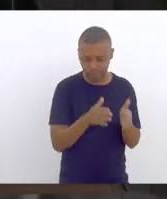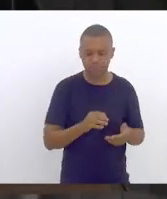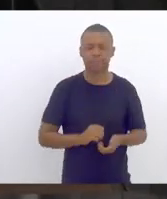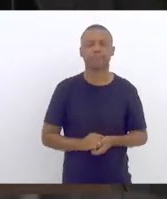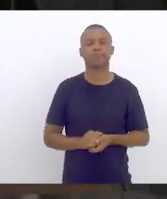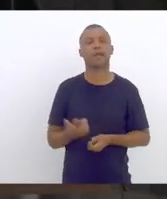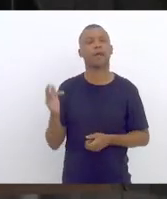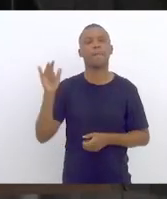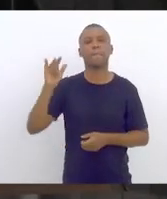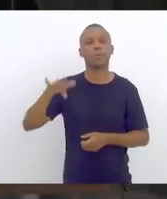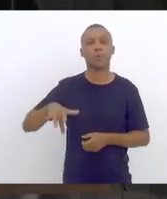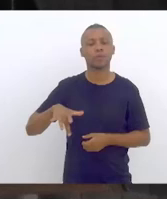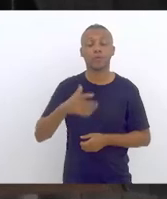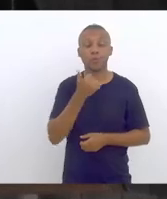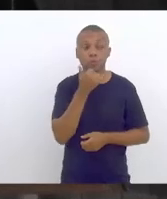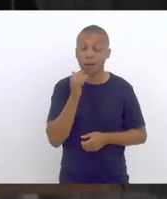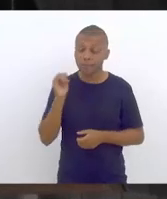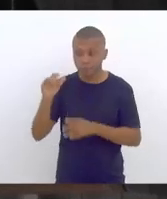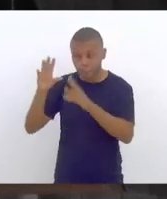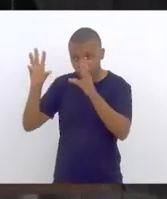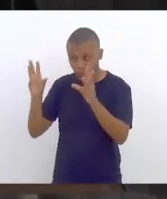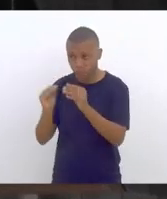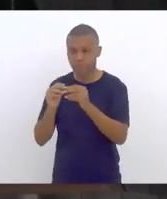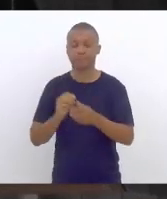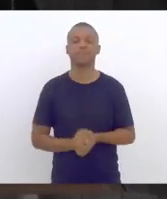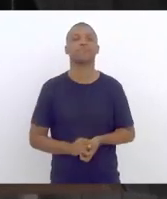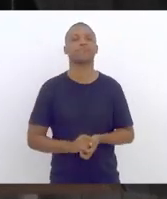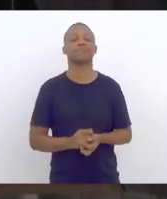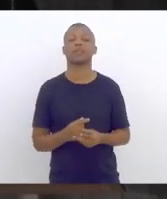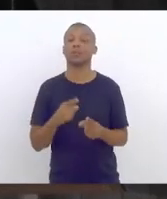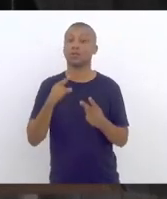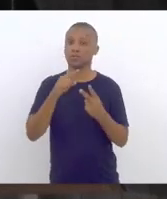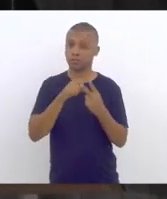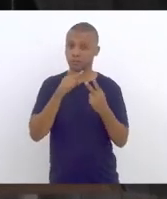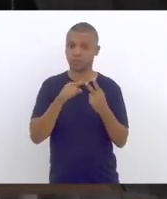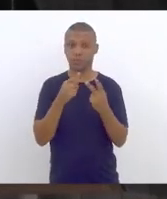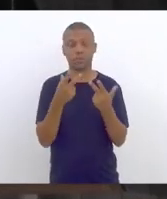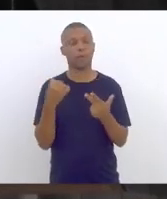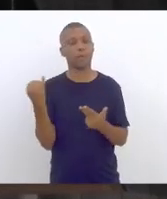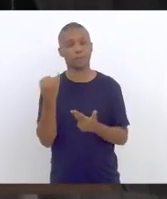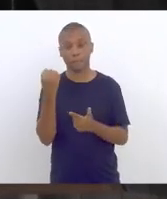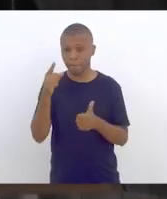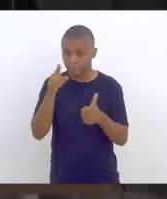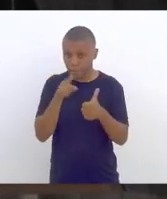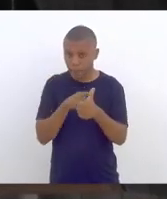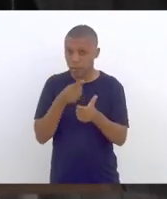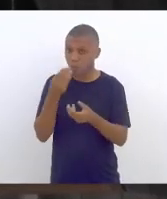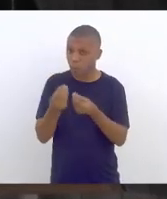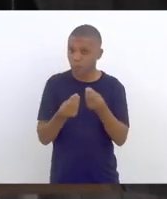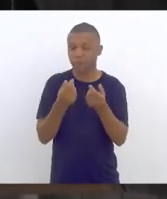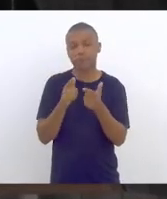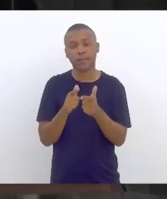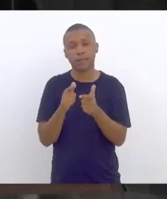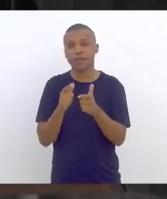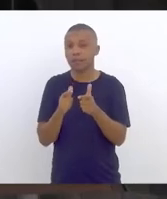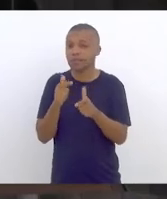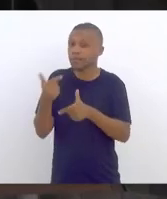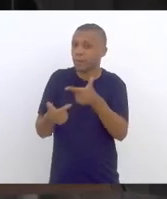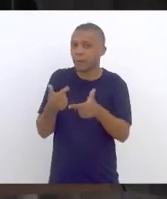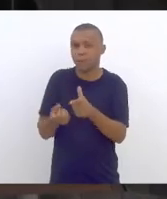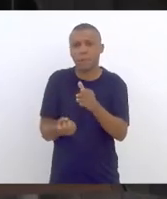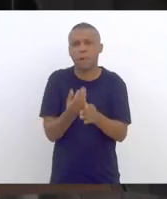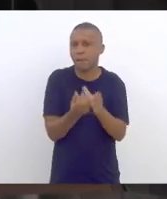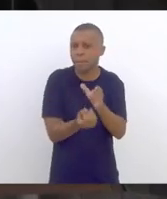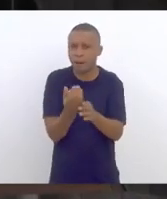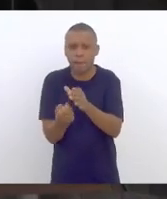tia Jô para concluir para concluir duas coisas importantes primeiro uma maneira de gerar emprego é o estado voltar a investir